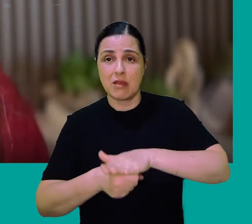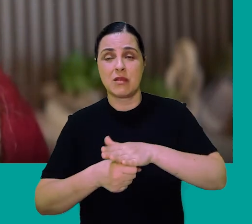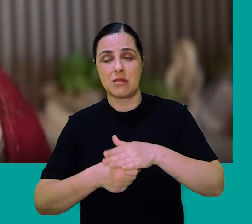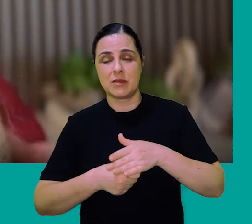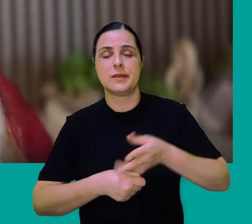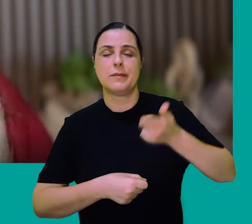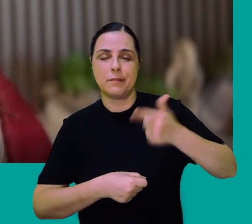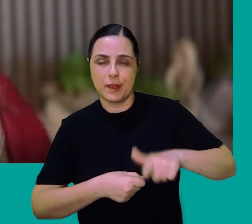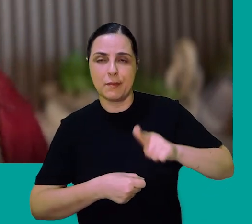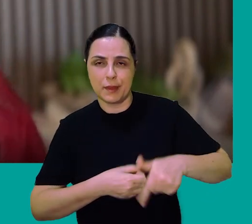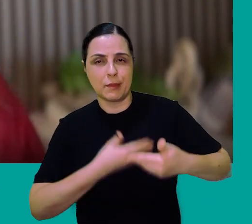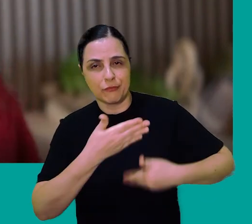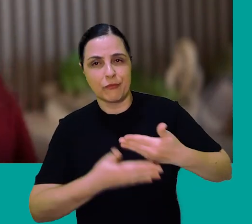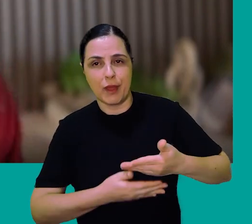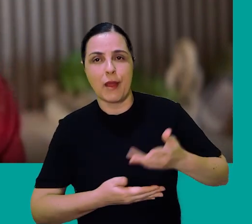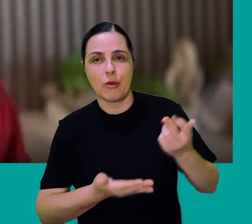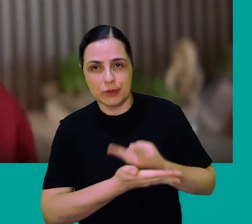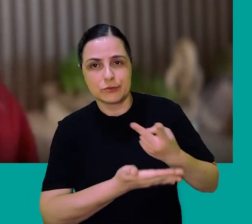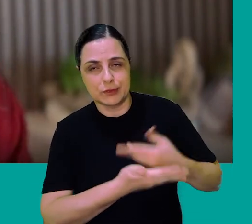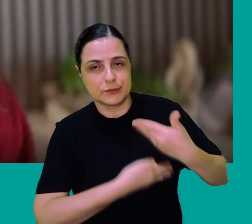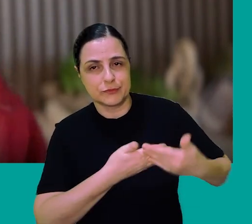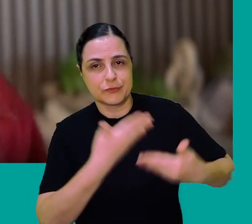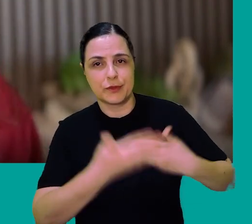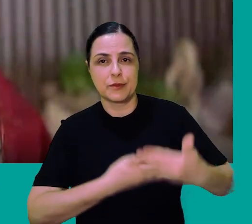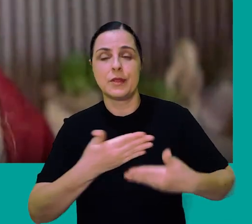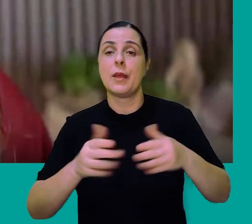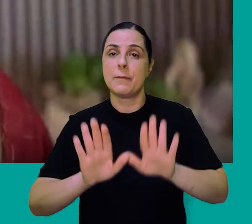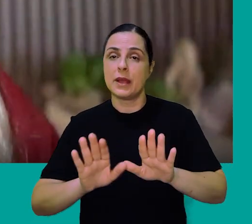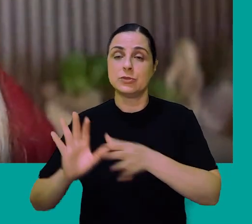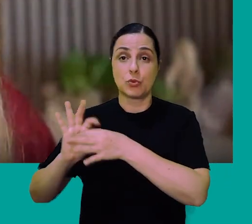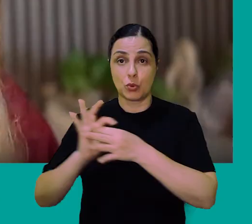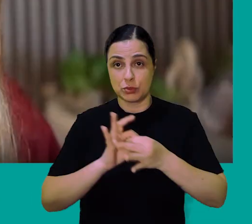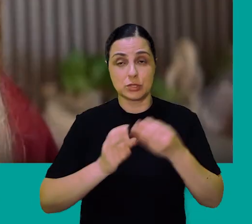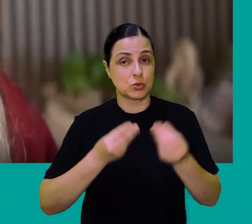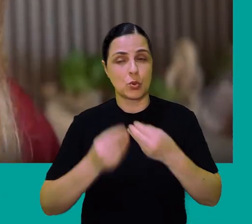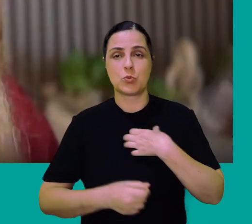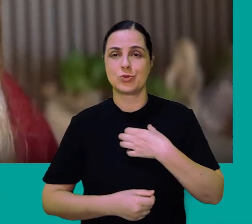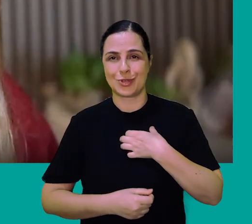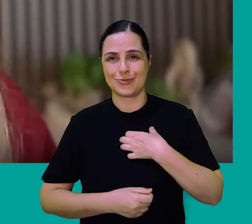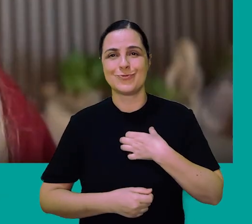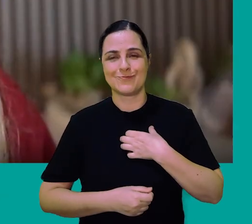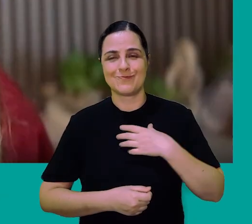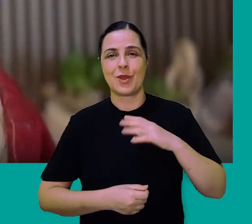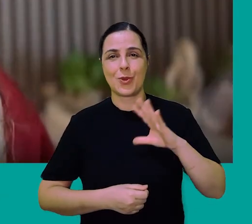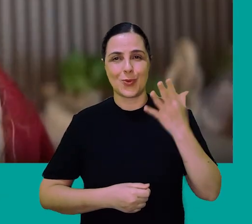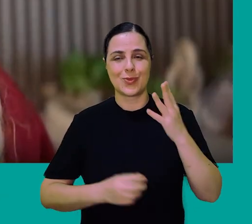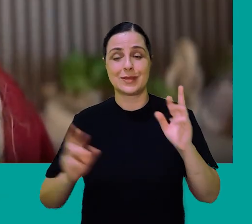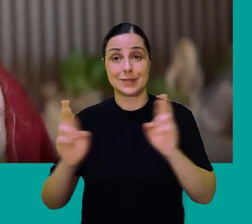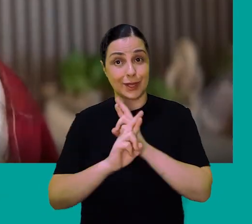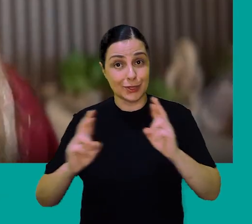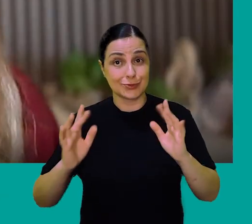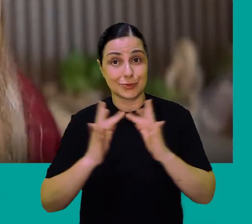Então, assim, antes de falar de assédio, a gente precisa entender esse contexto de dinâmica, né, de